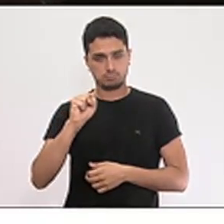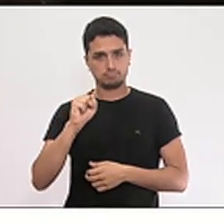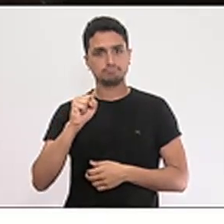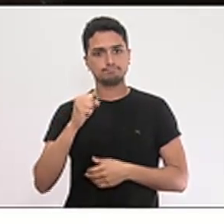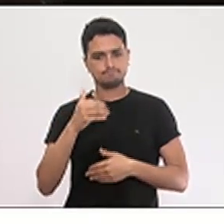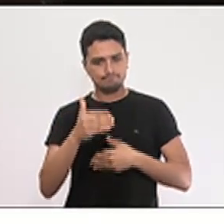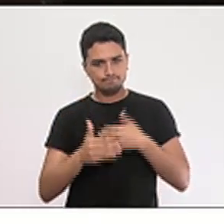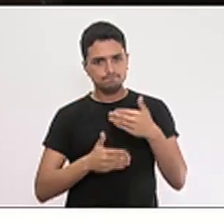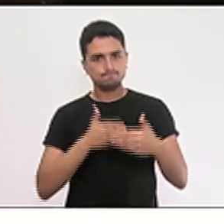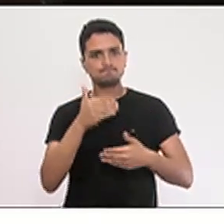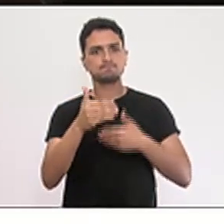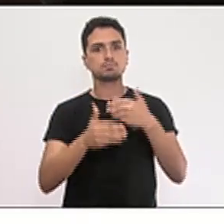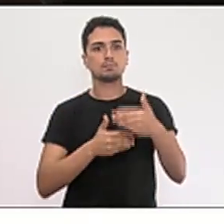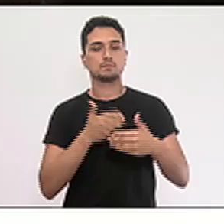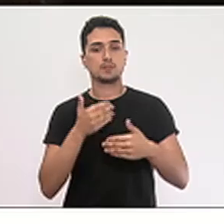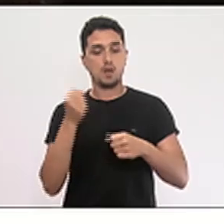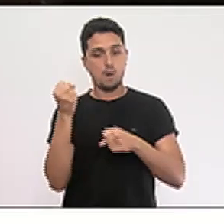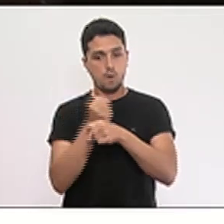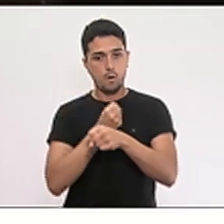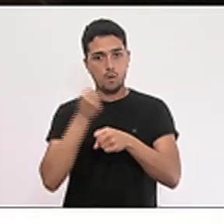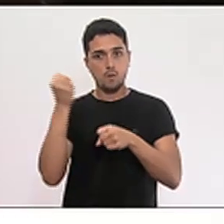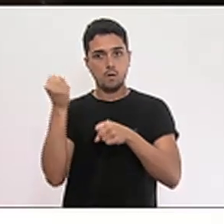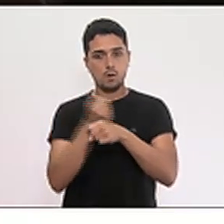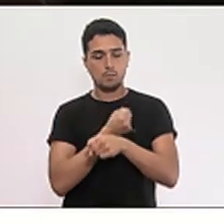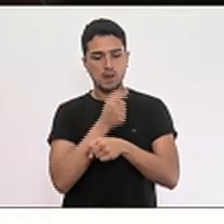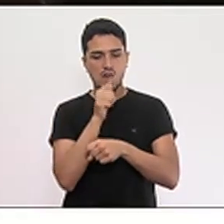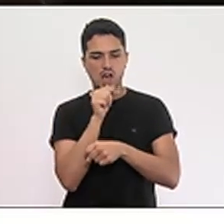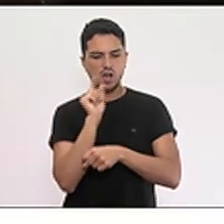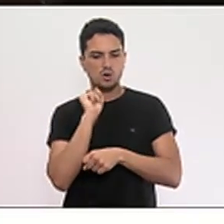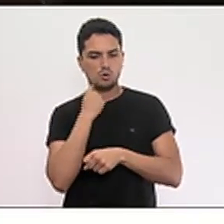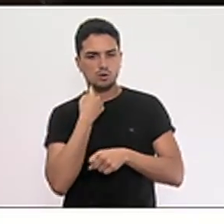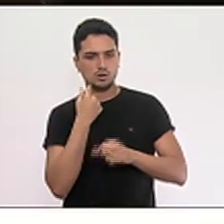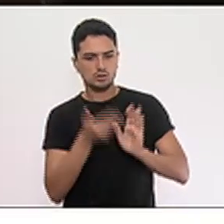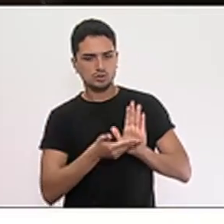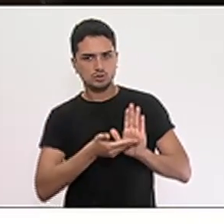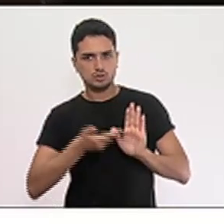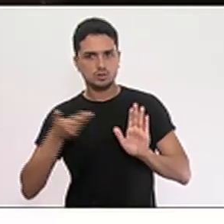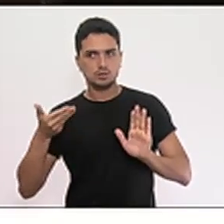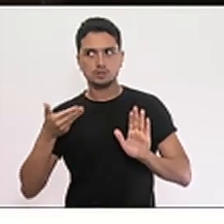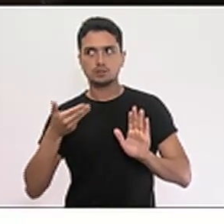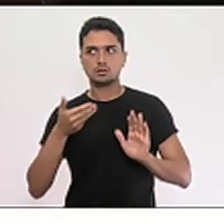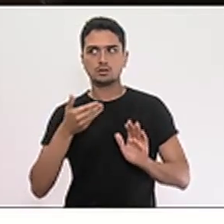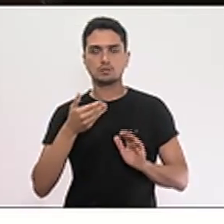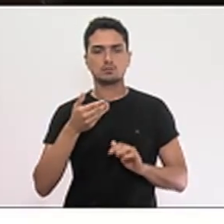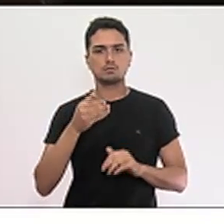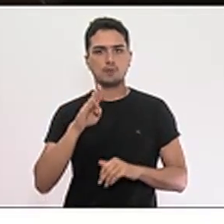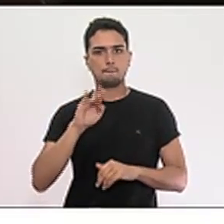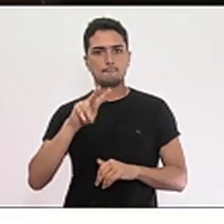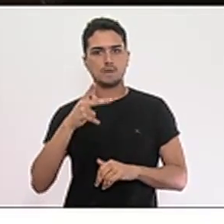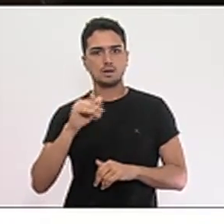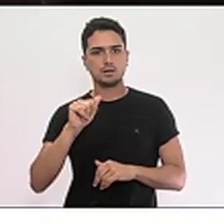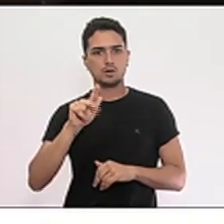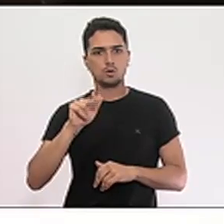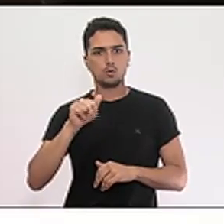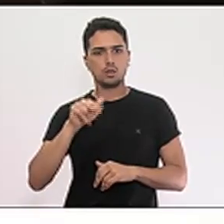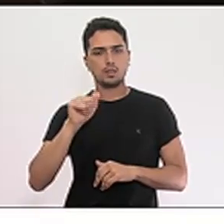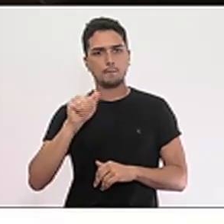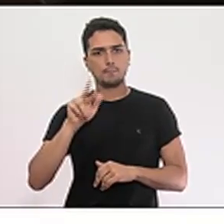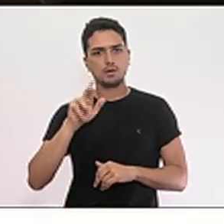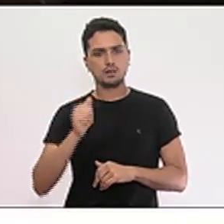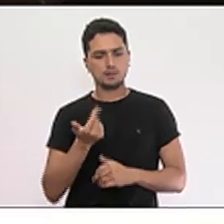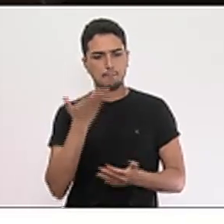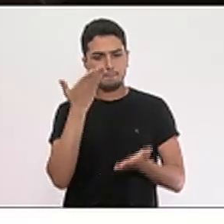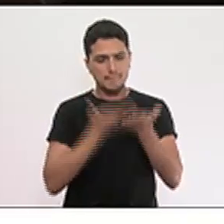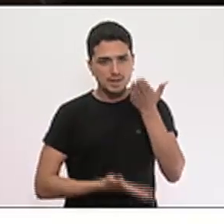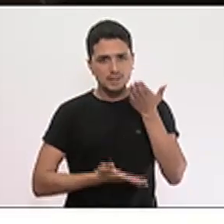para continuar a obra de despoluição da Baía de Guanabara. Vamos perder 500 milhões, meio bilhão